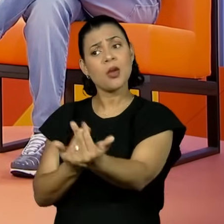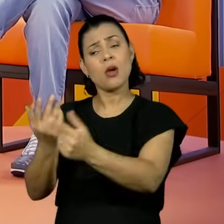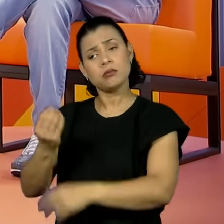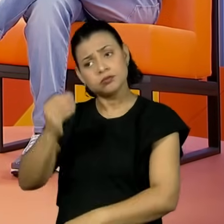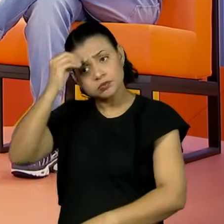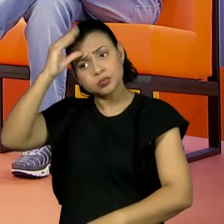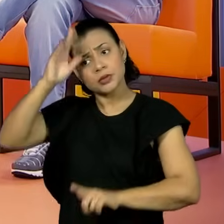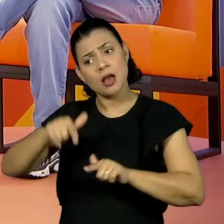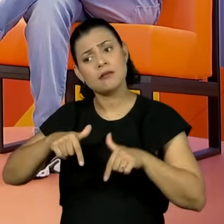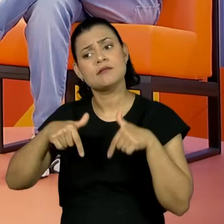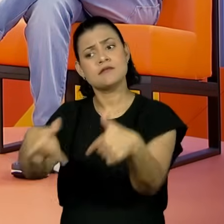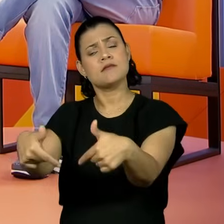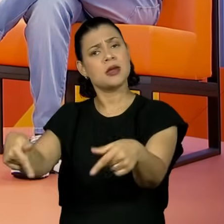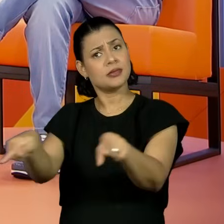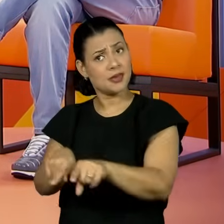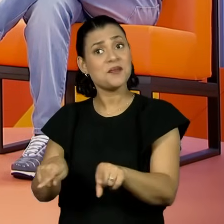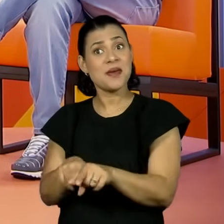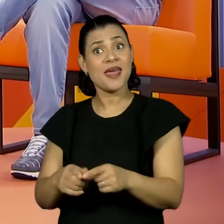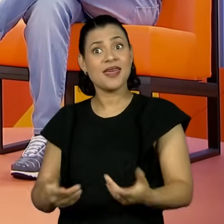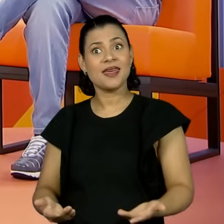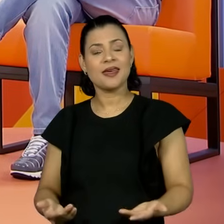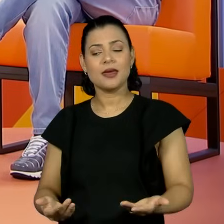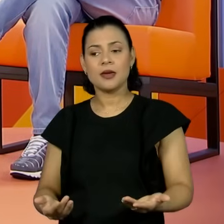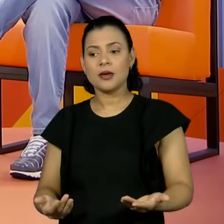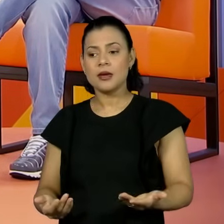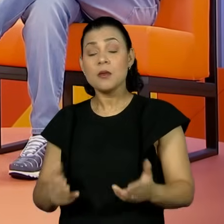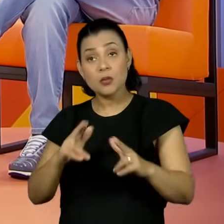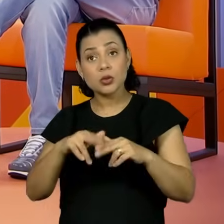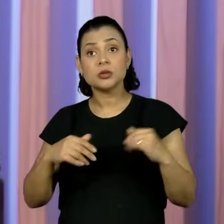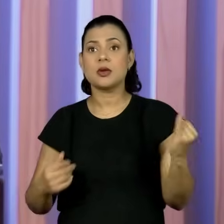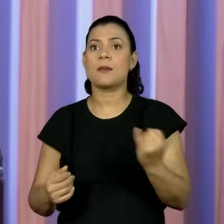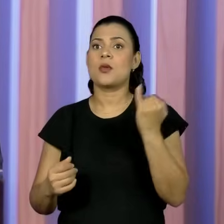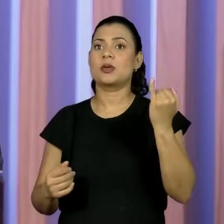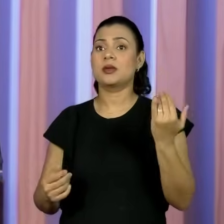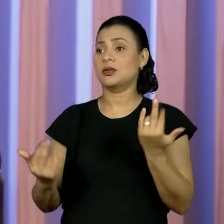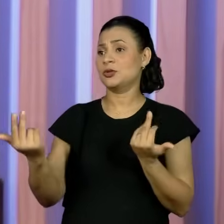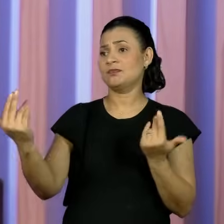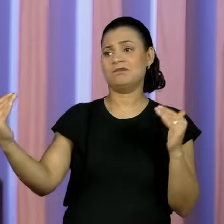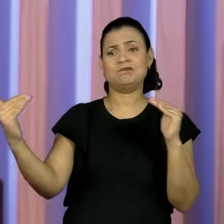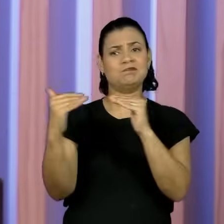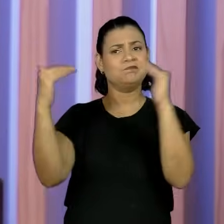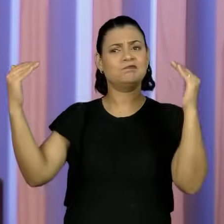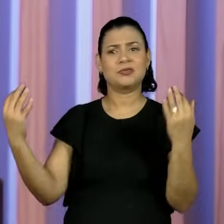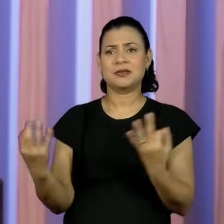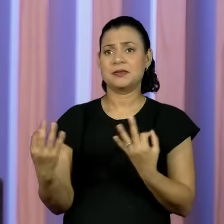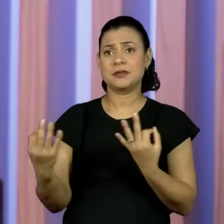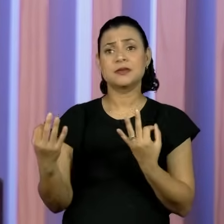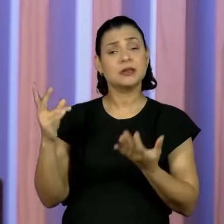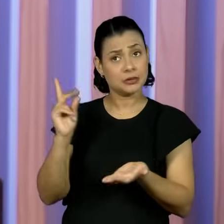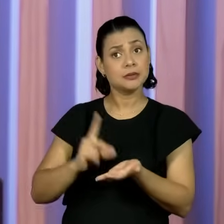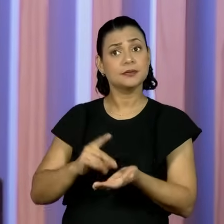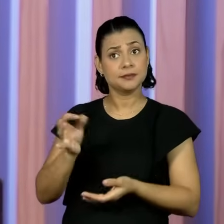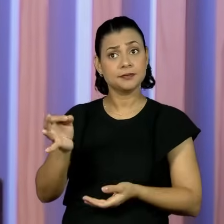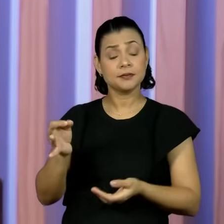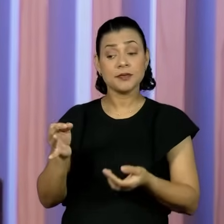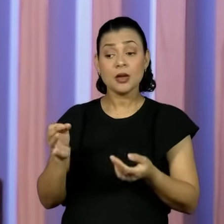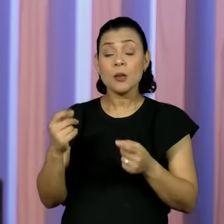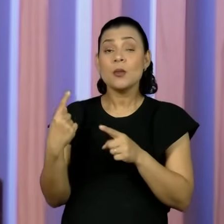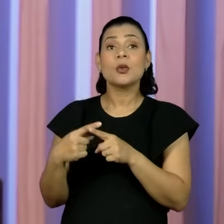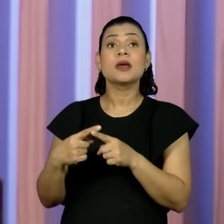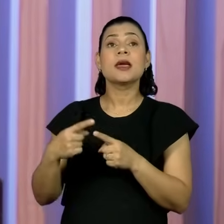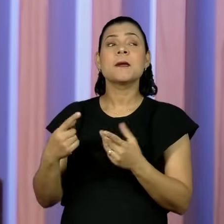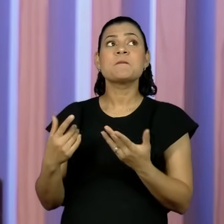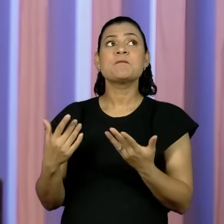Sujeitos produtores e portadores de conhecimento. E isso é fundamental, em concordância com o que a Rosane está dizendo, porque a